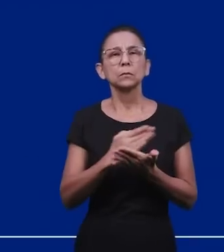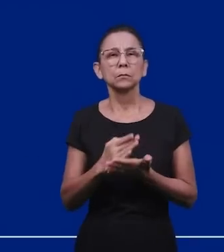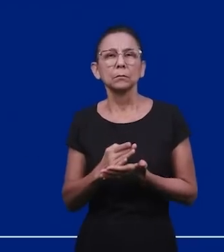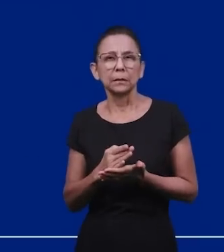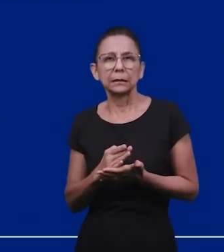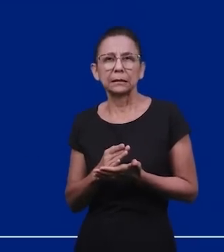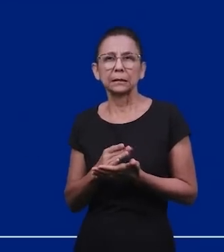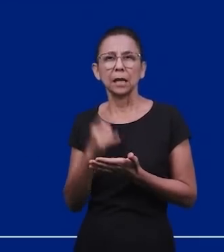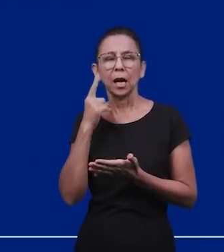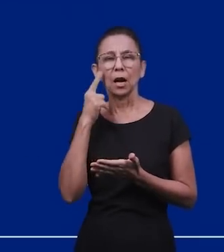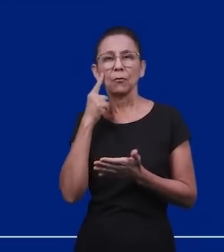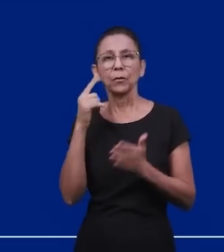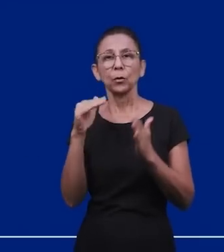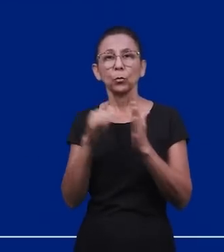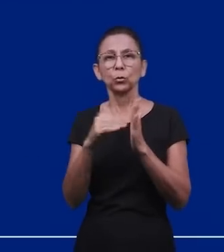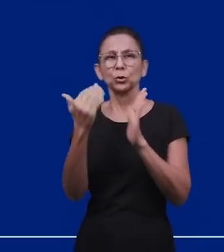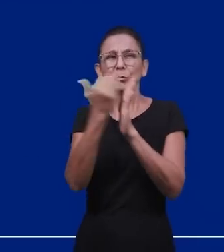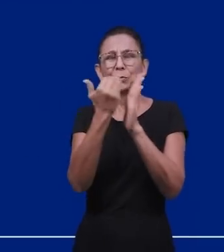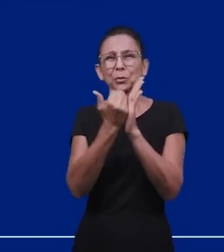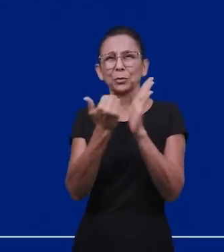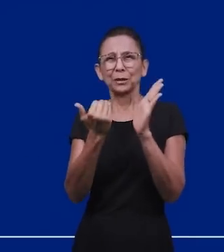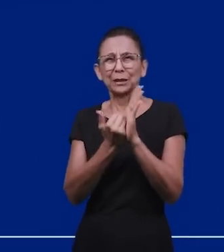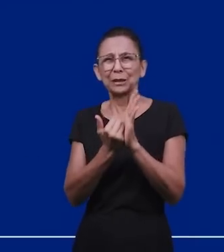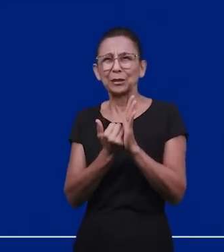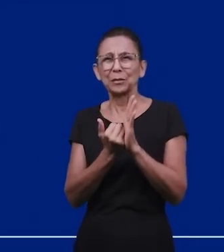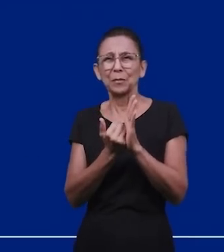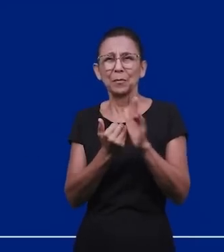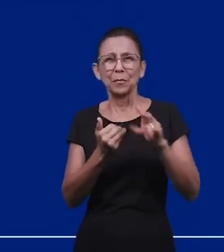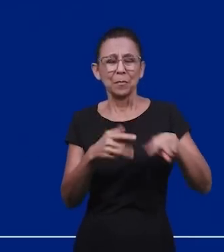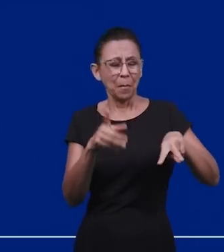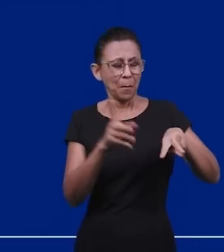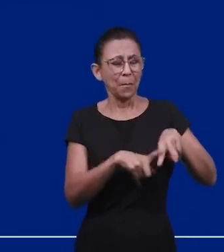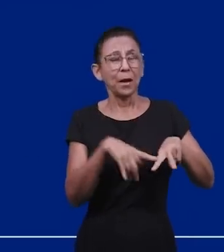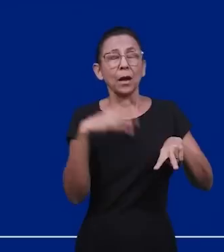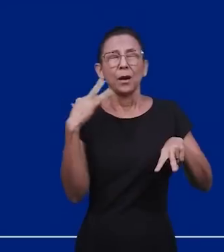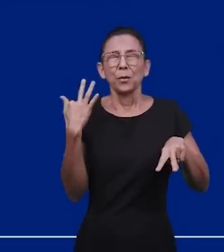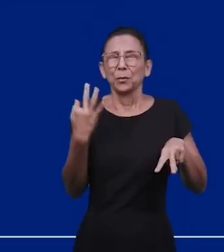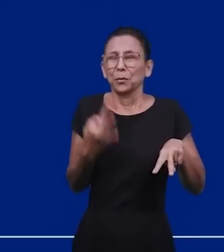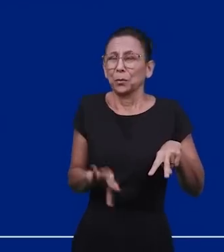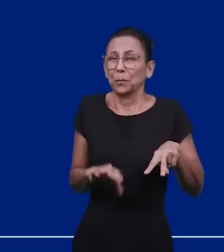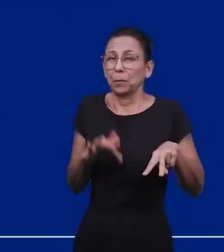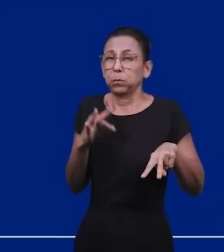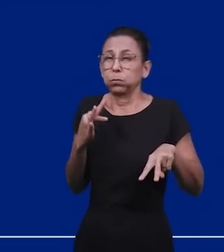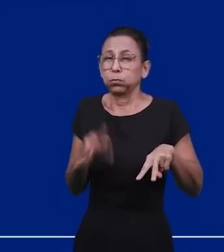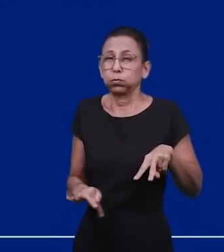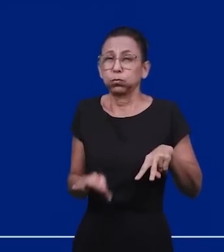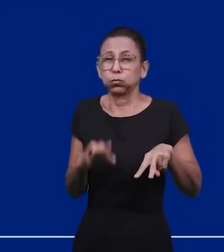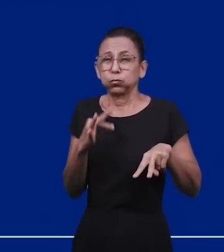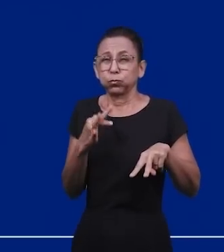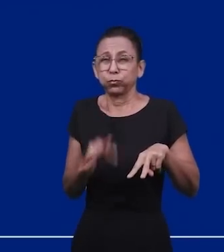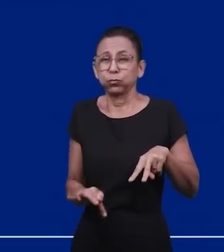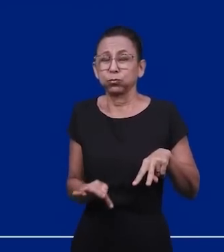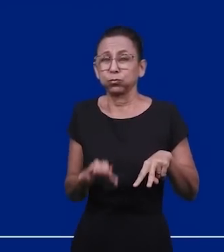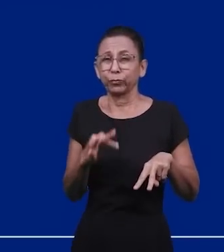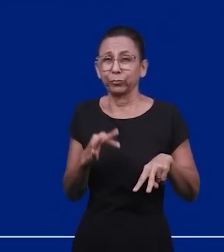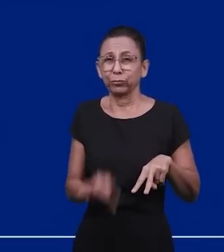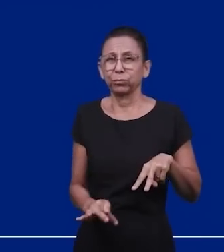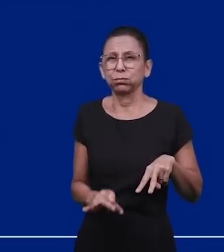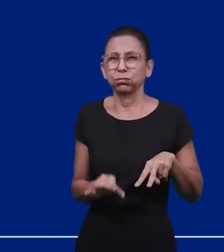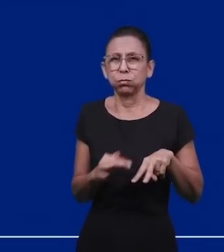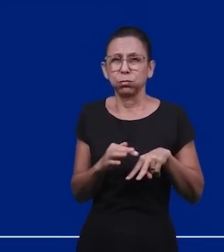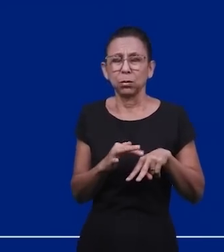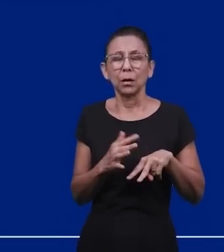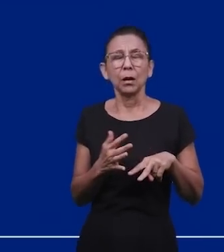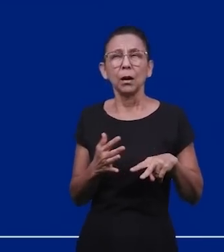a assistir ao último programa com muita dor em uma perna. Pensei até que poderia ser uma trombose,